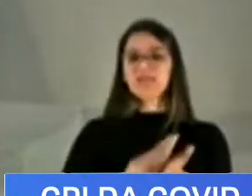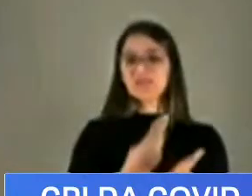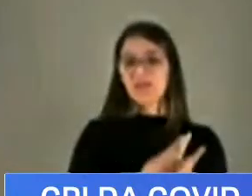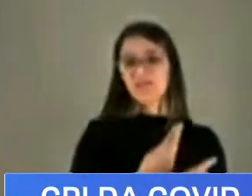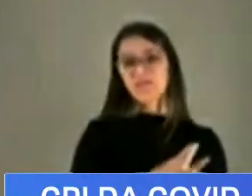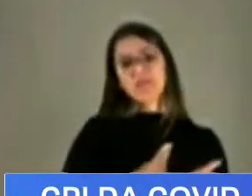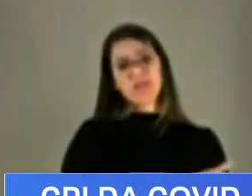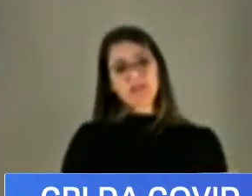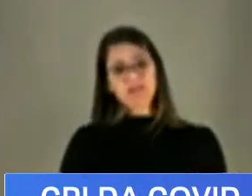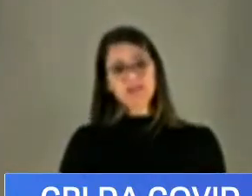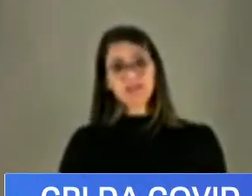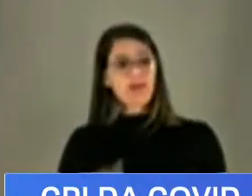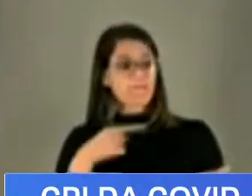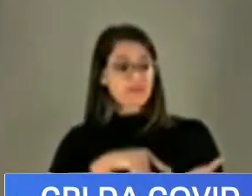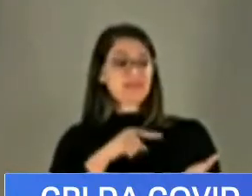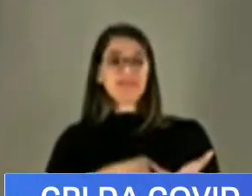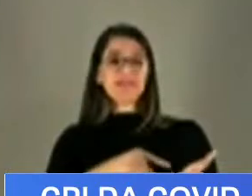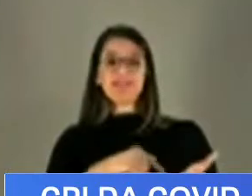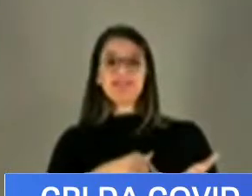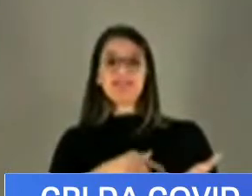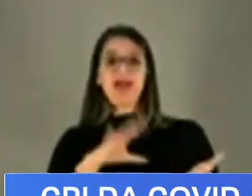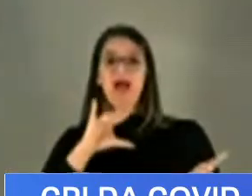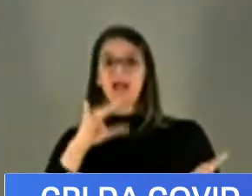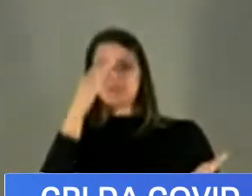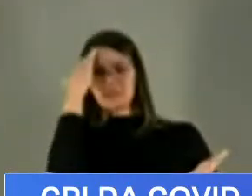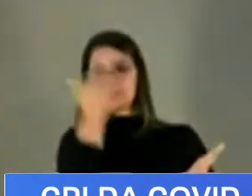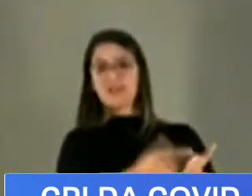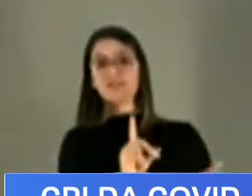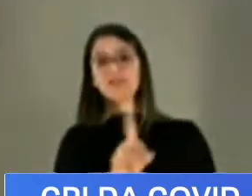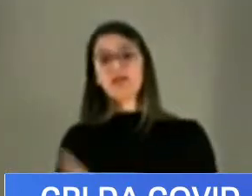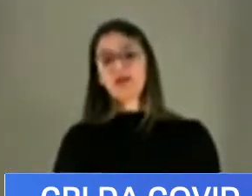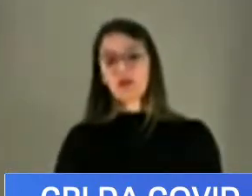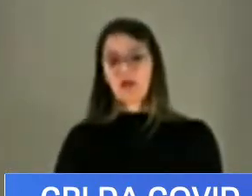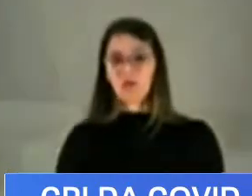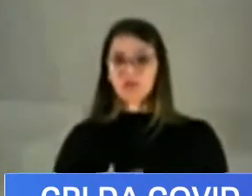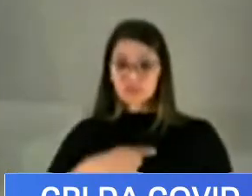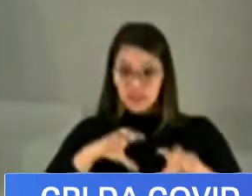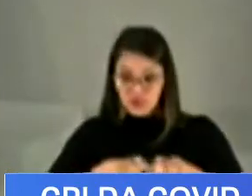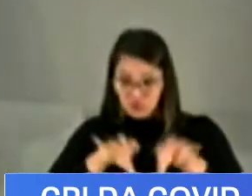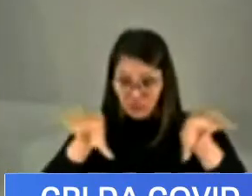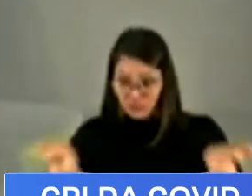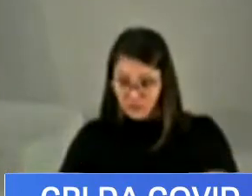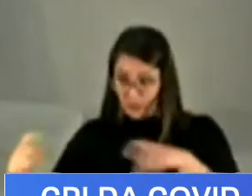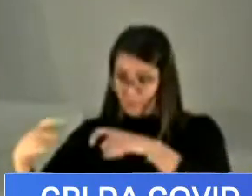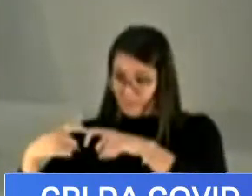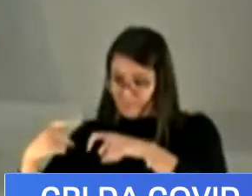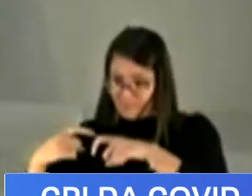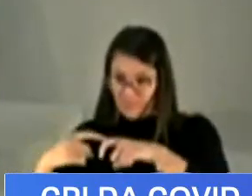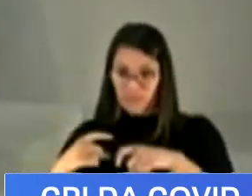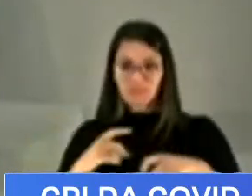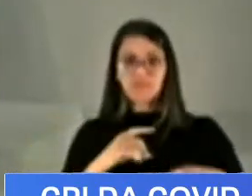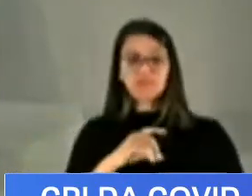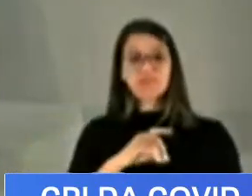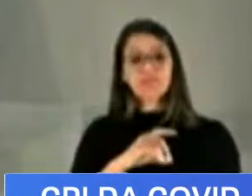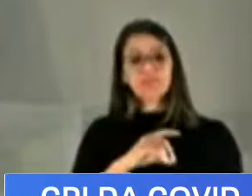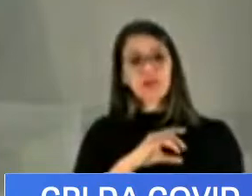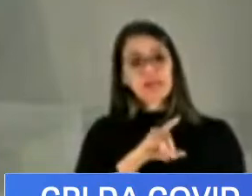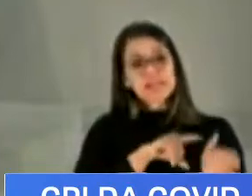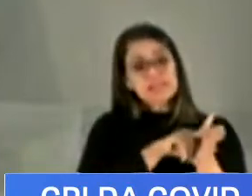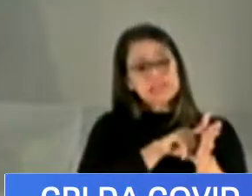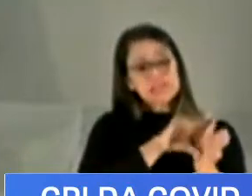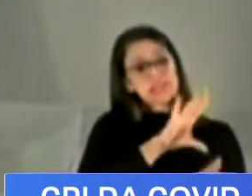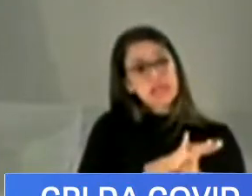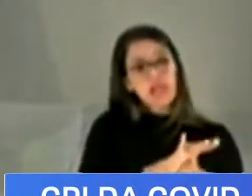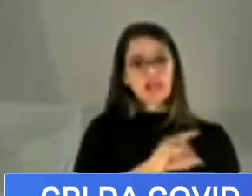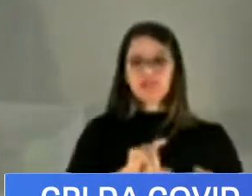que são reconhecidas pela ciência. Mas é reconhecido. Existe um abismo entre a medicina e a ciência. Se não fosse reconhecido pela ciência, não teria sido publicado. Então, a ciência, como